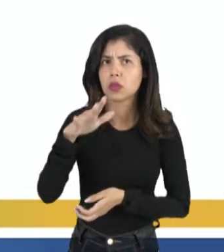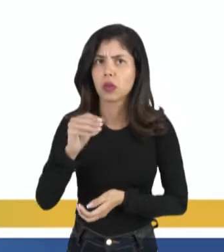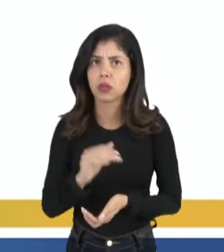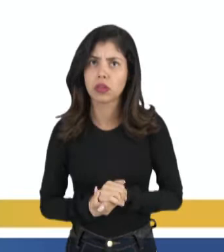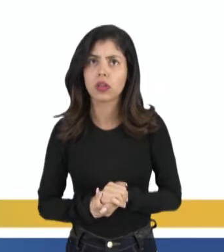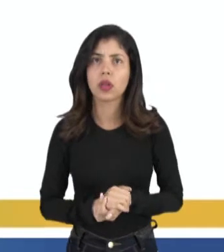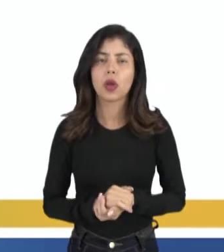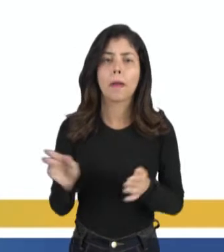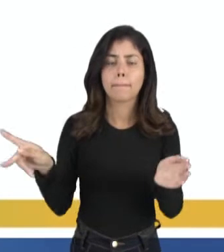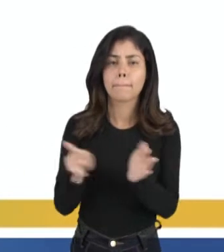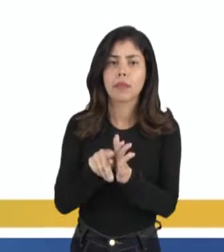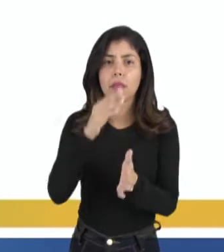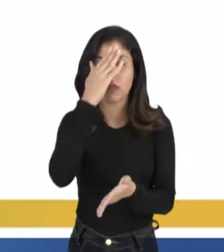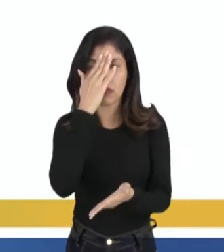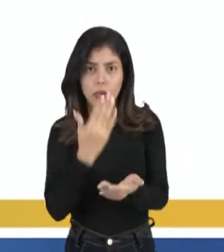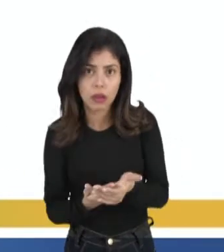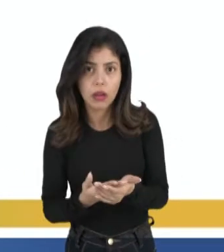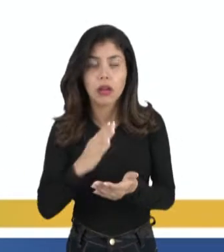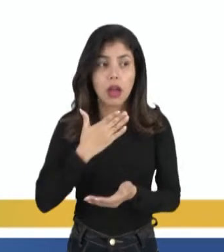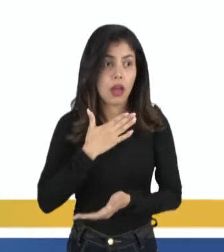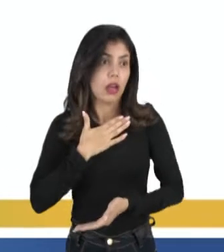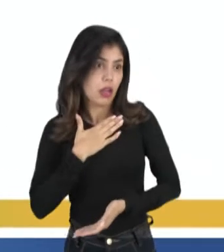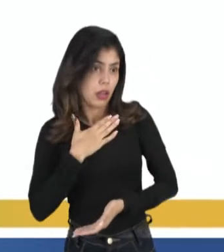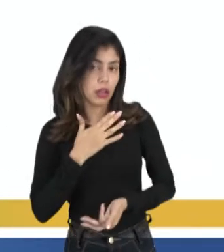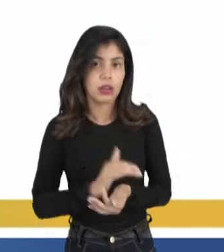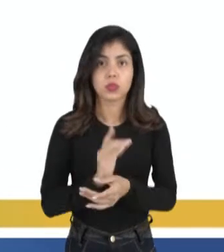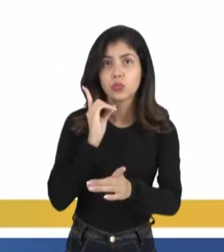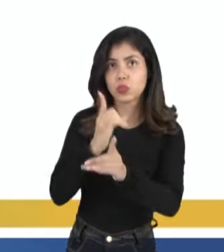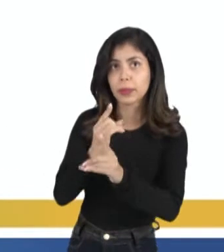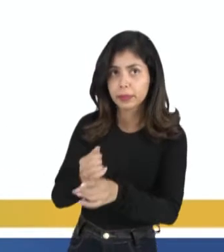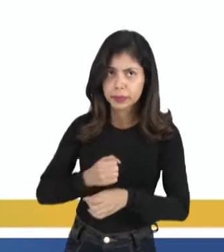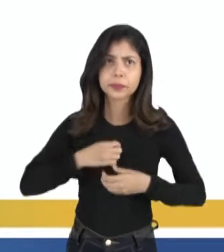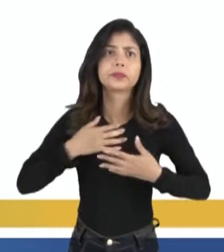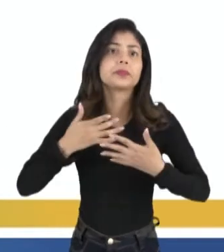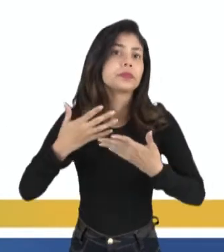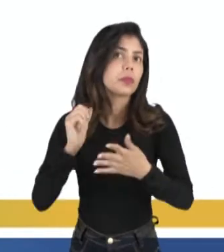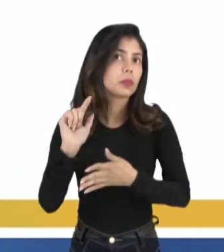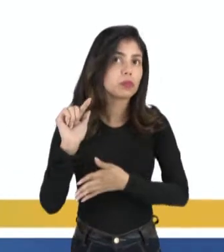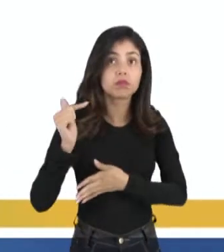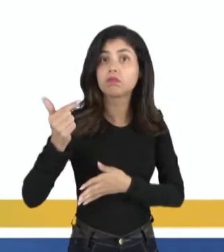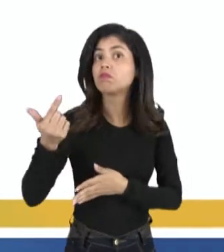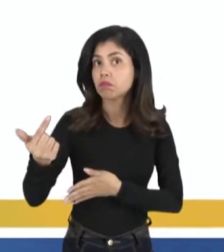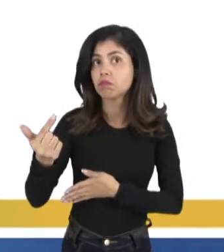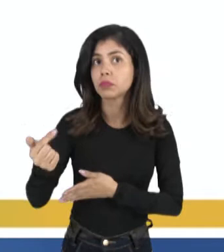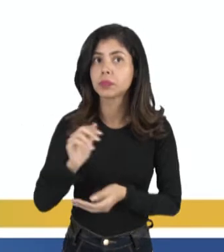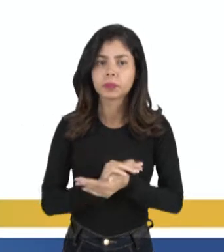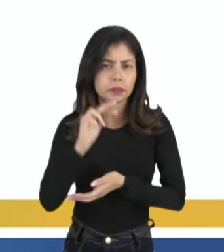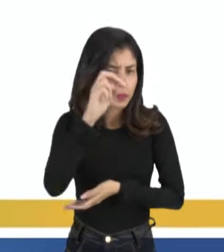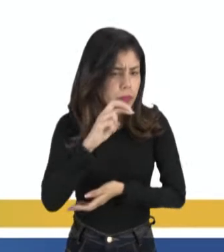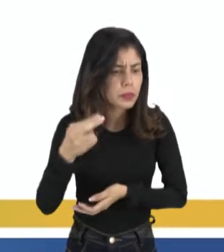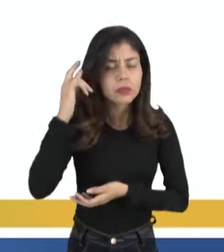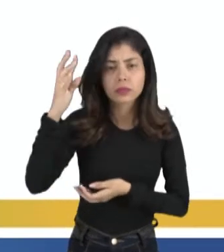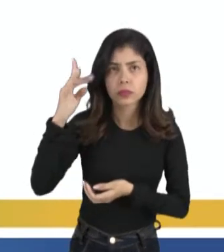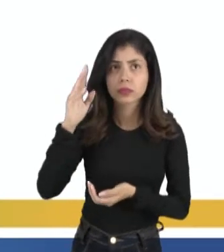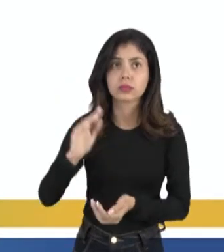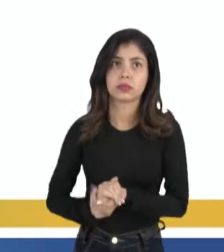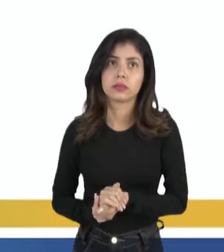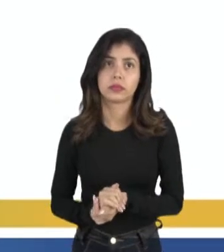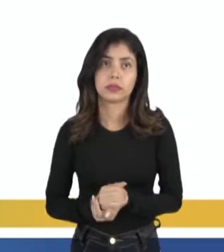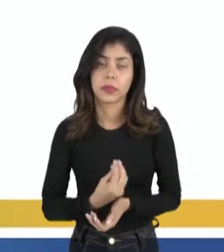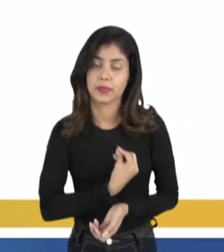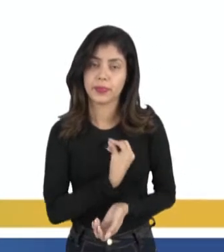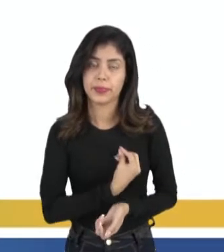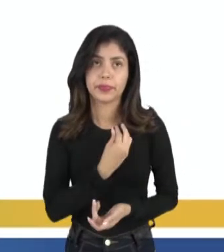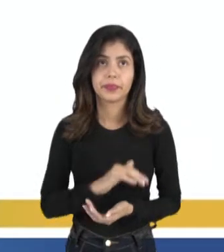e da capacidade de chocar o público a fim de Despertar outras maneiras Bom dia apreciar e refletir sobre